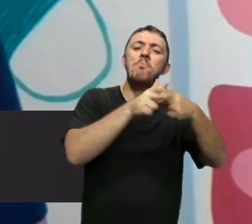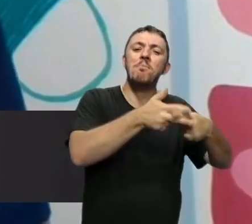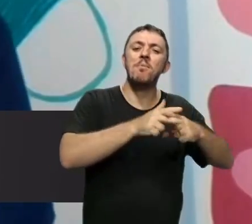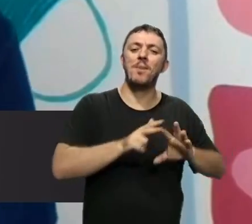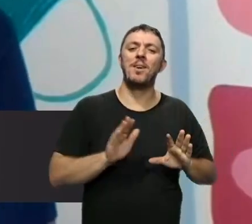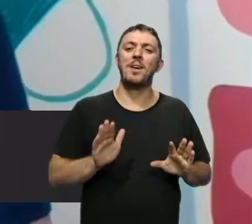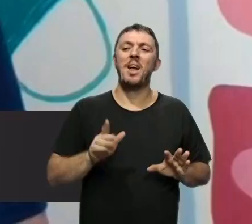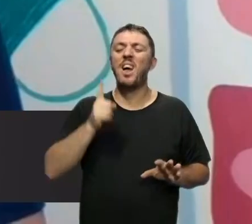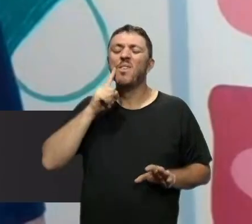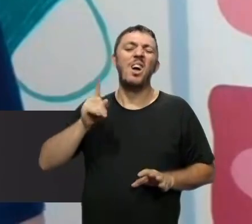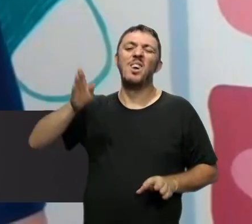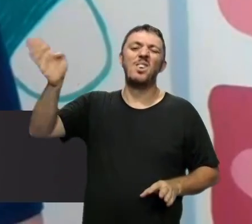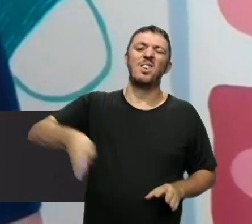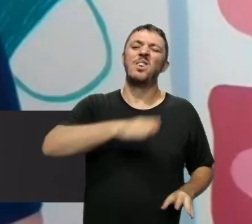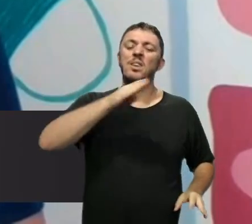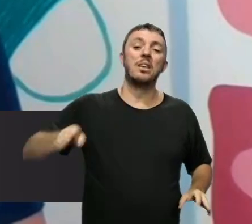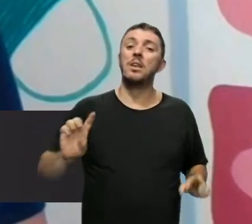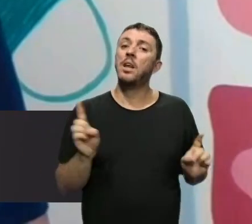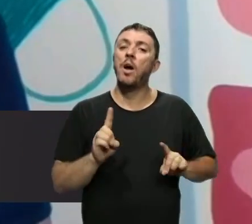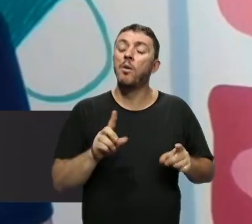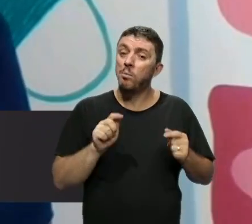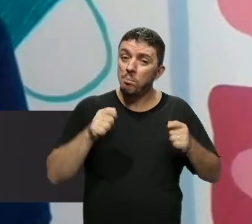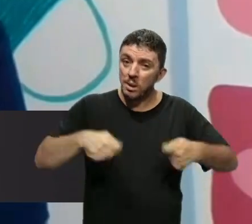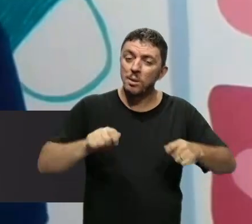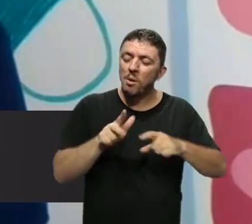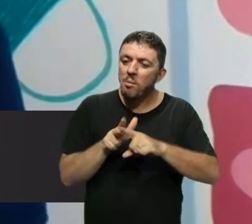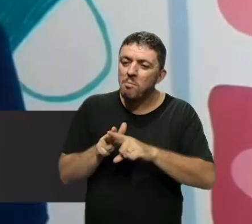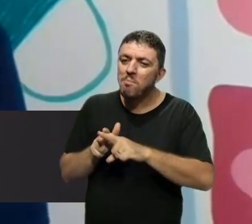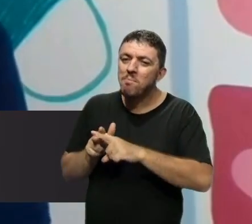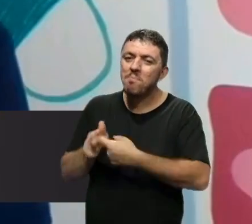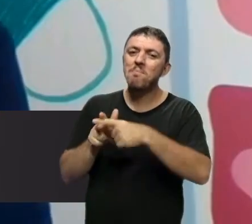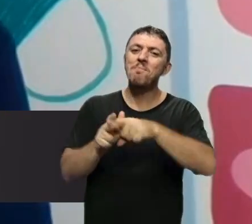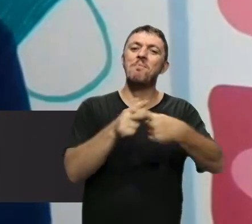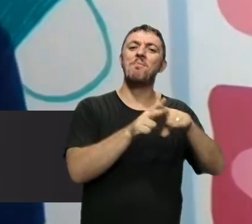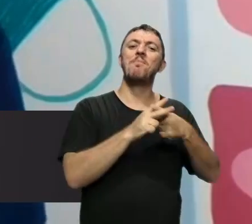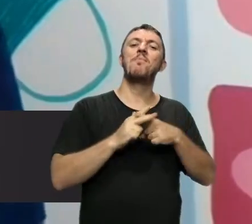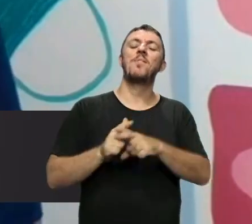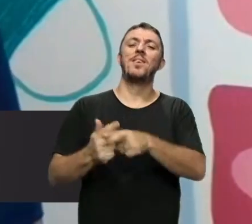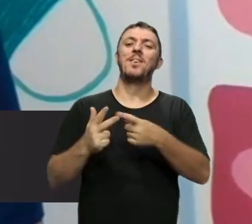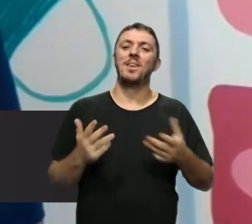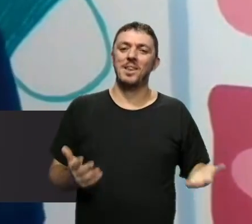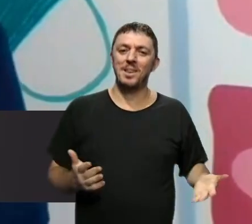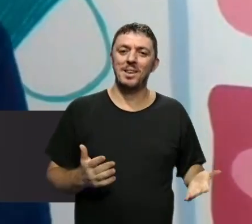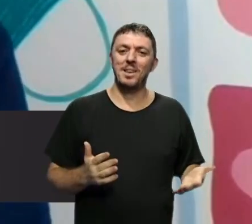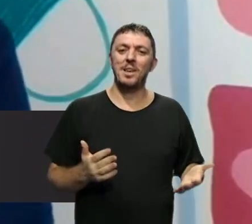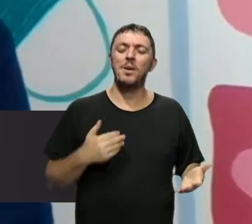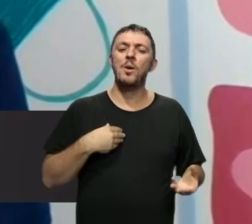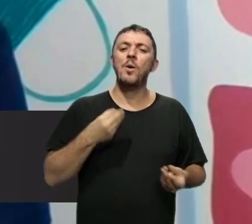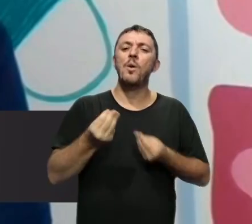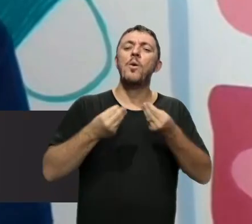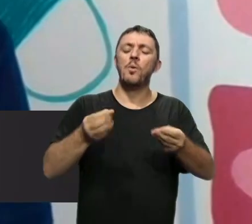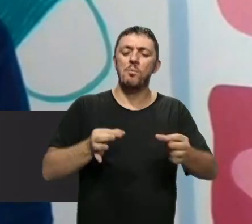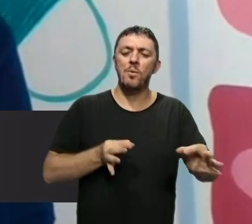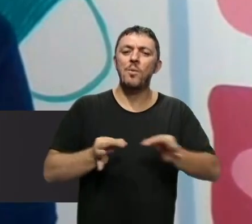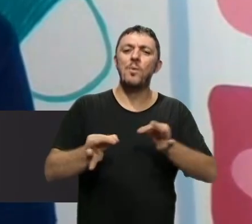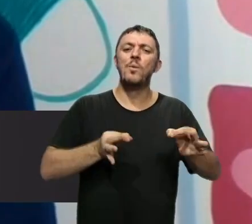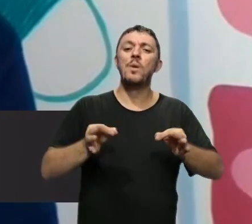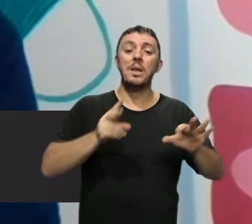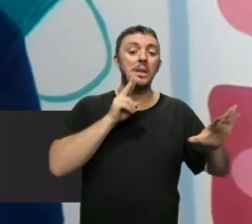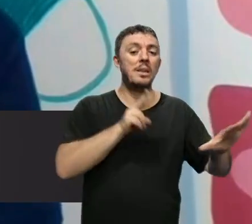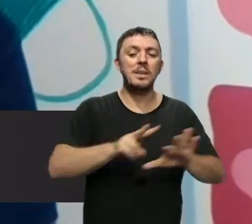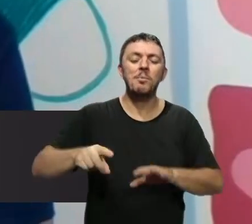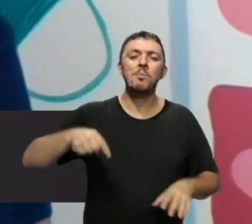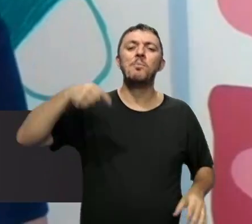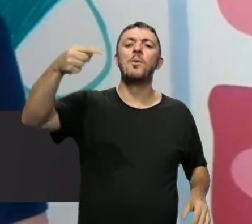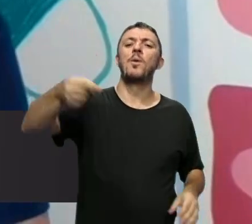fazer isso, é como é que a gente faz para não dar errado. Ou, e a partir disso, como é que a gente vai organizar na próxima semana? E